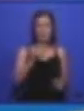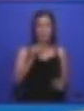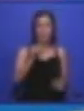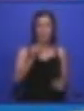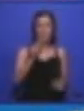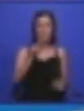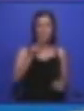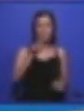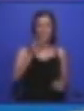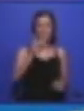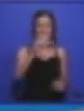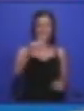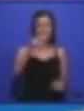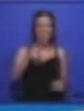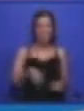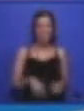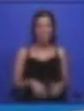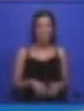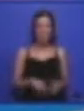Pronto, olha.